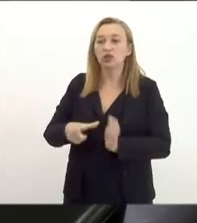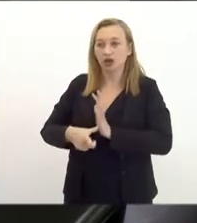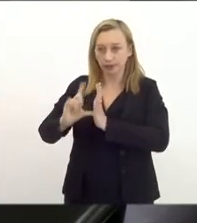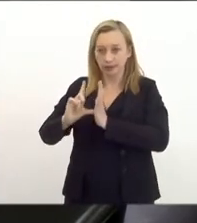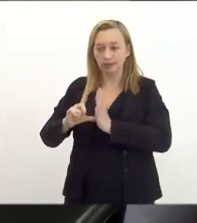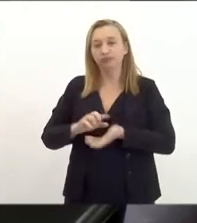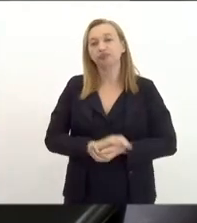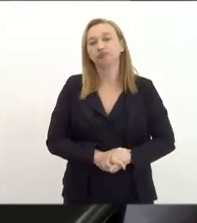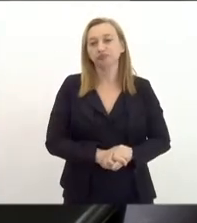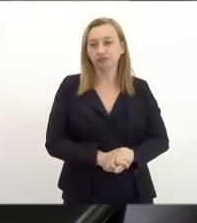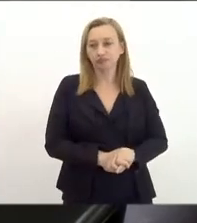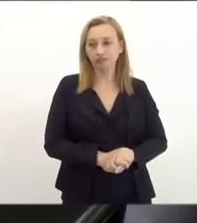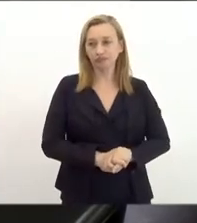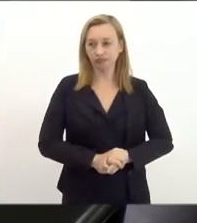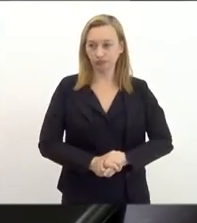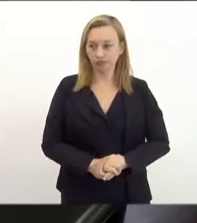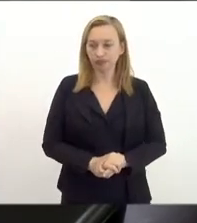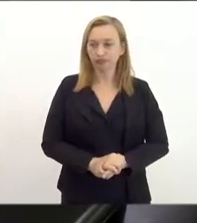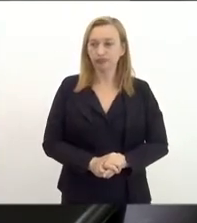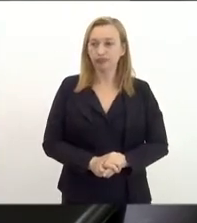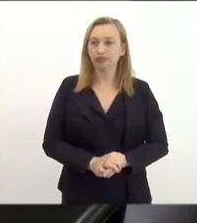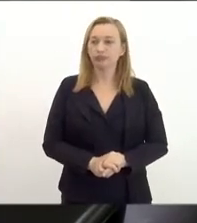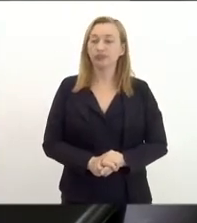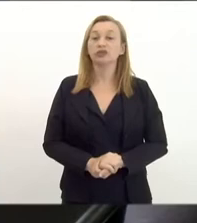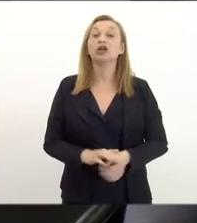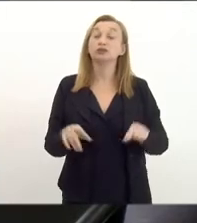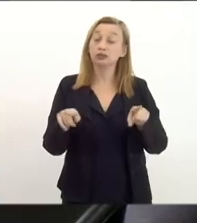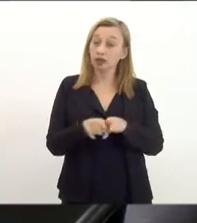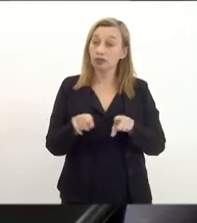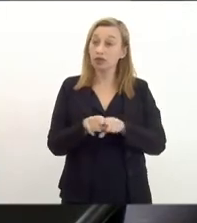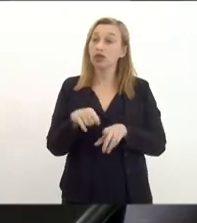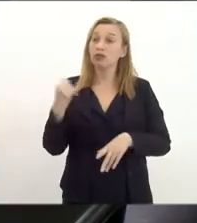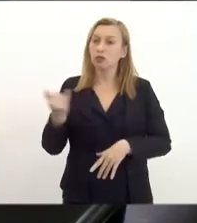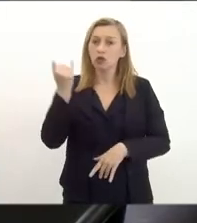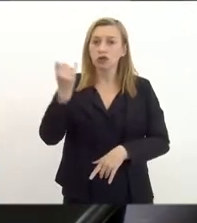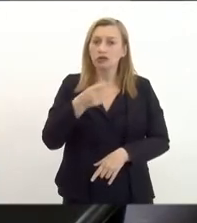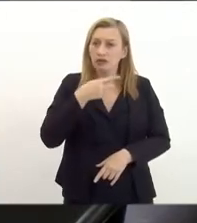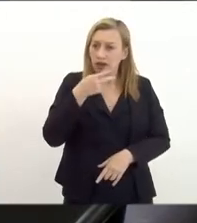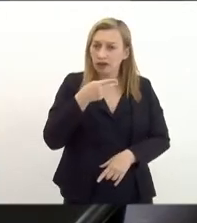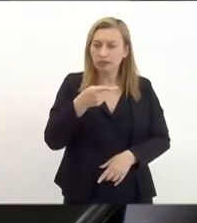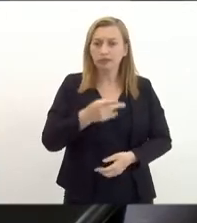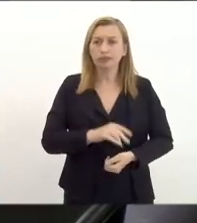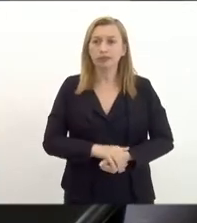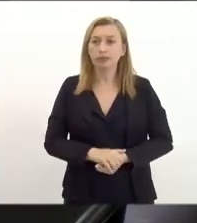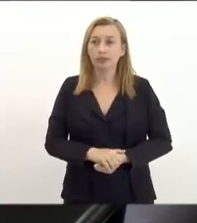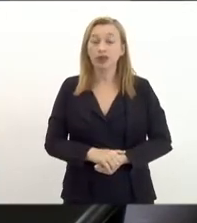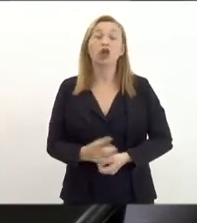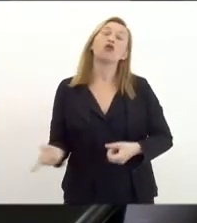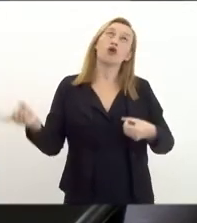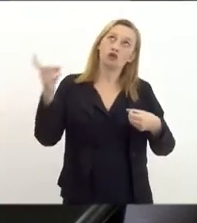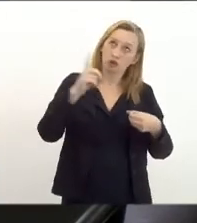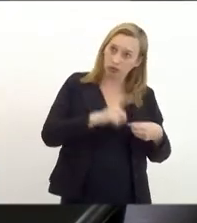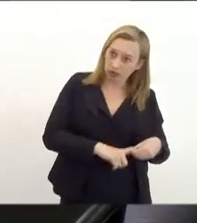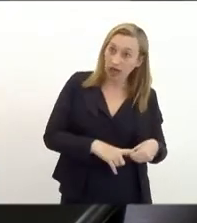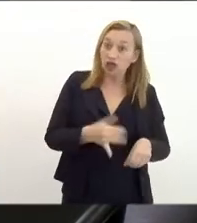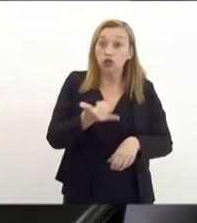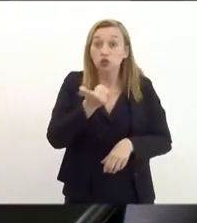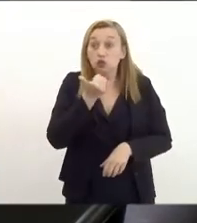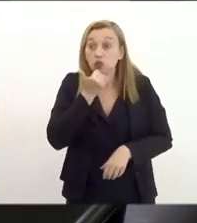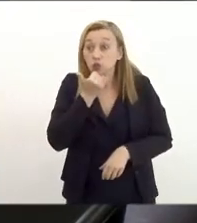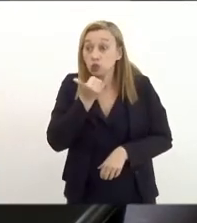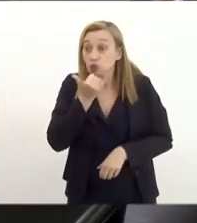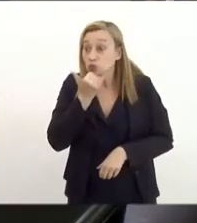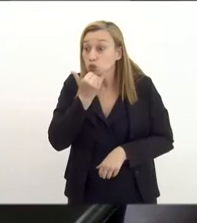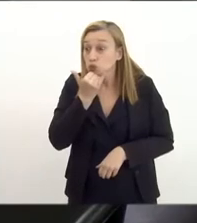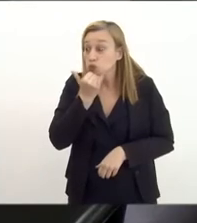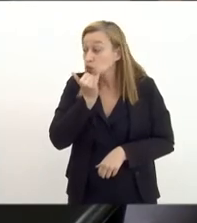e e também é importante dizer eu vou voltar desculpa e se